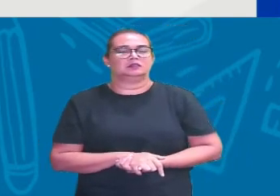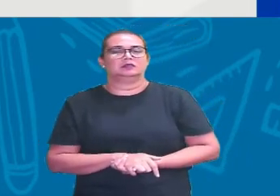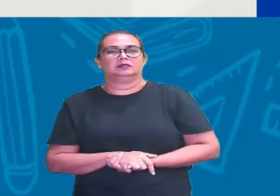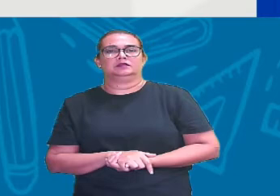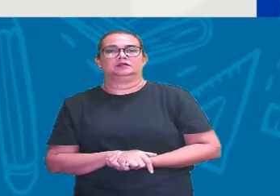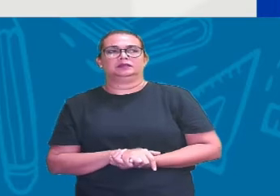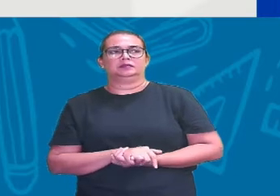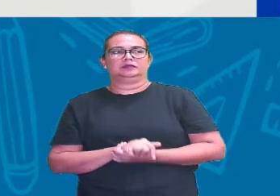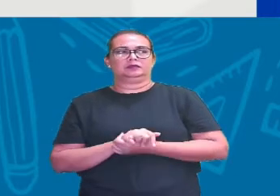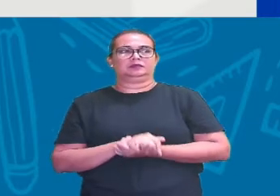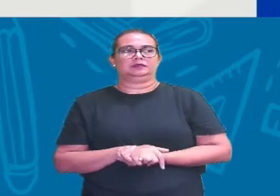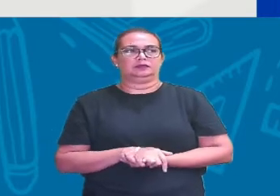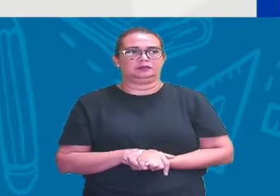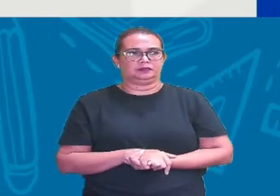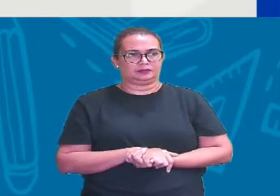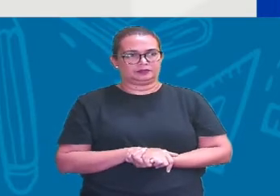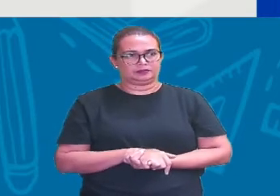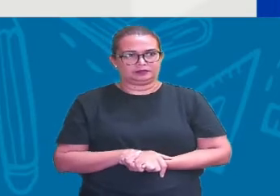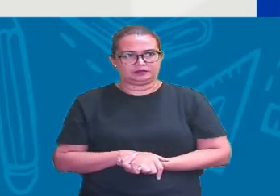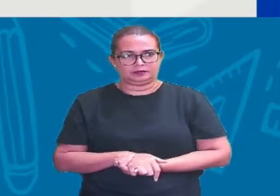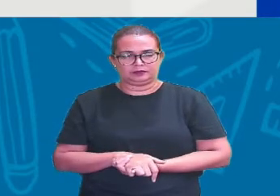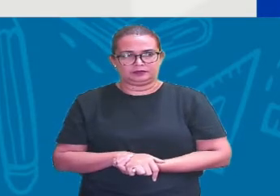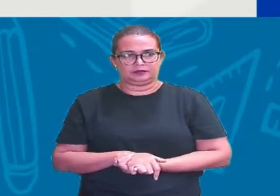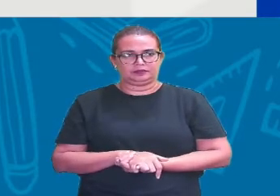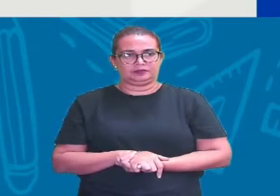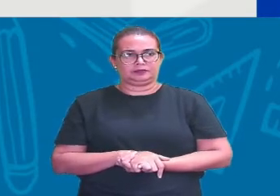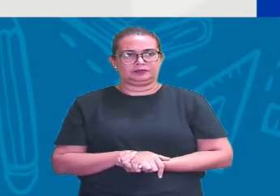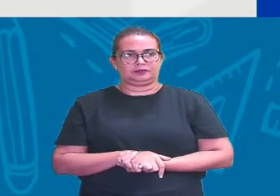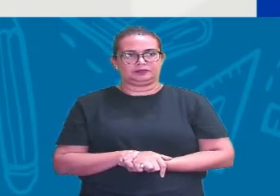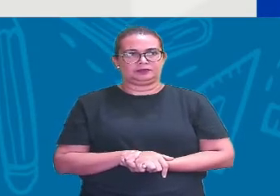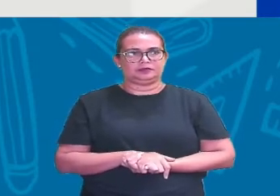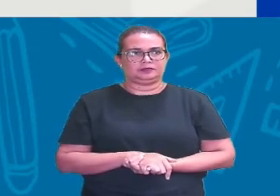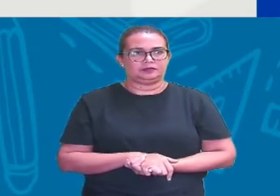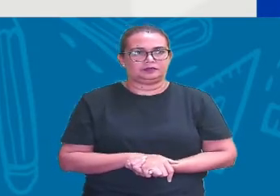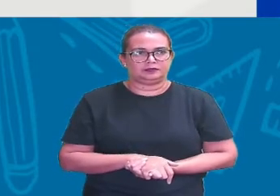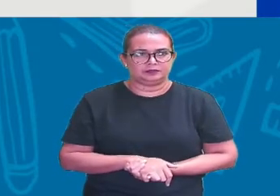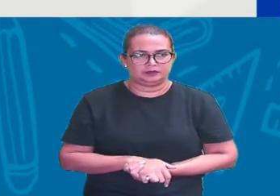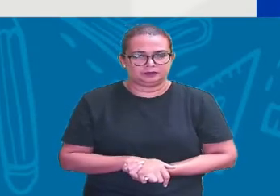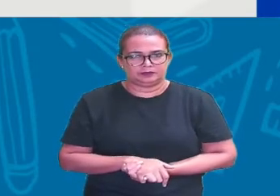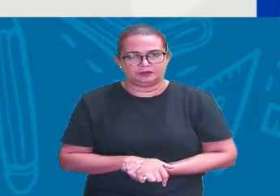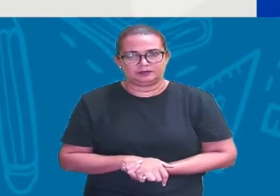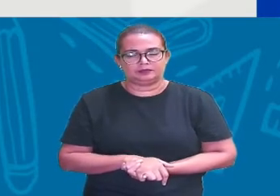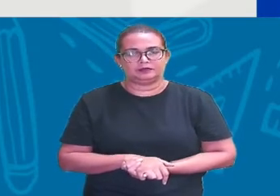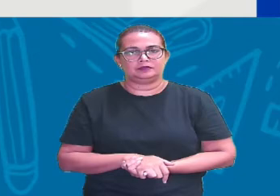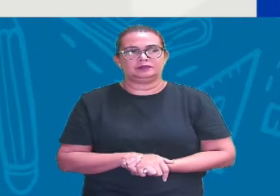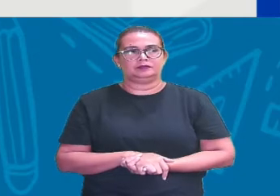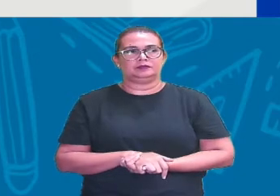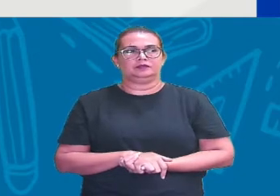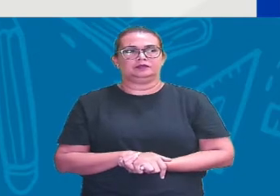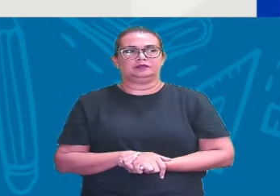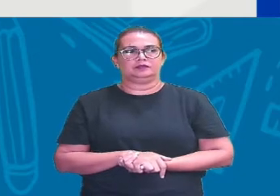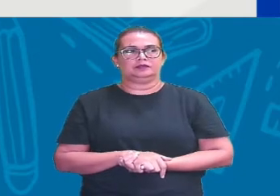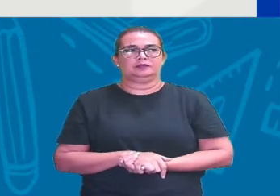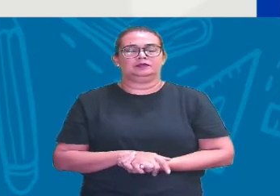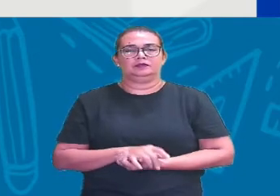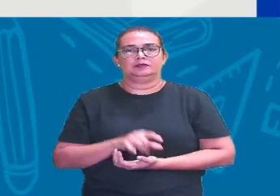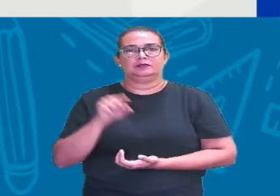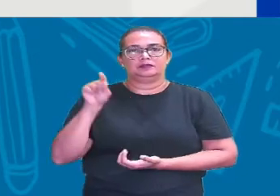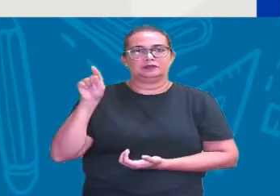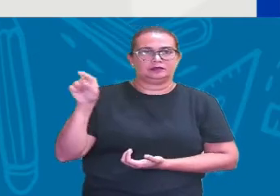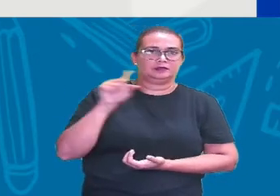2 botõezinhos que sobraram. Tá certo? Vamos lá? Olha aqui. Essa aqui eu vou deixar